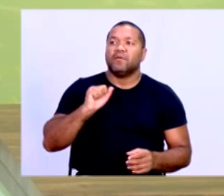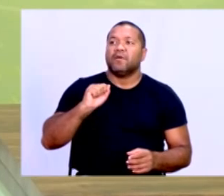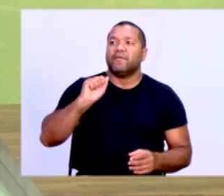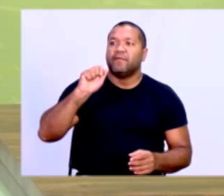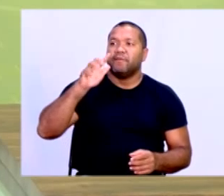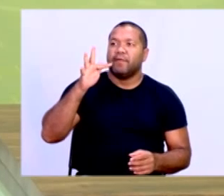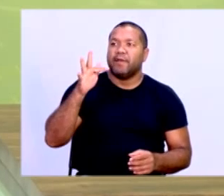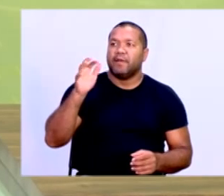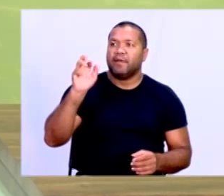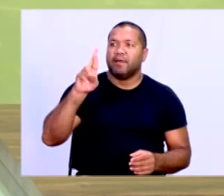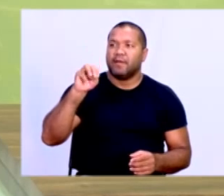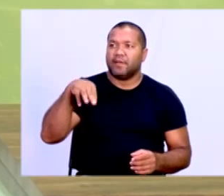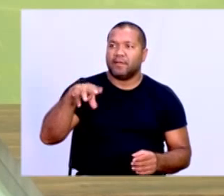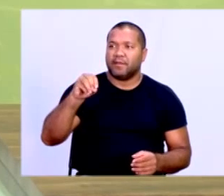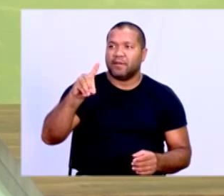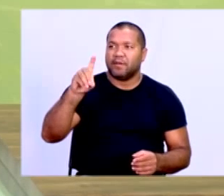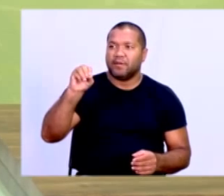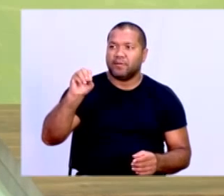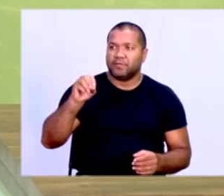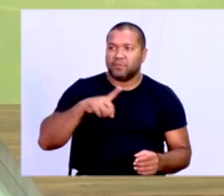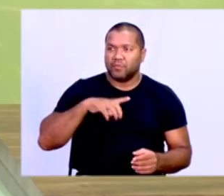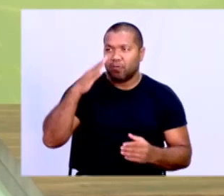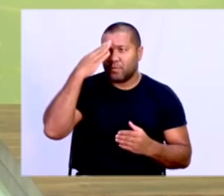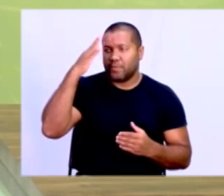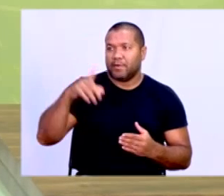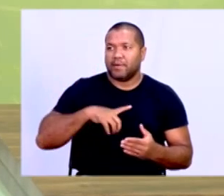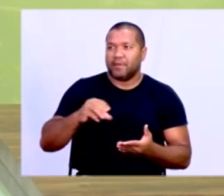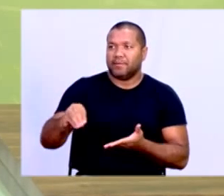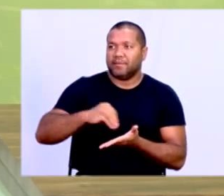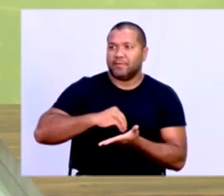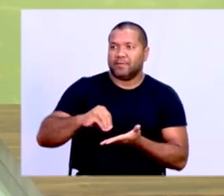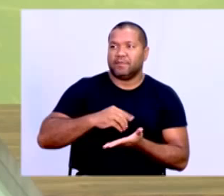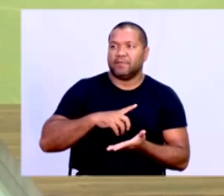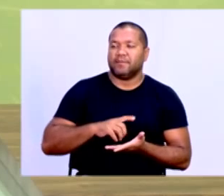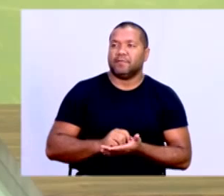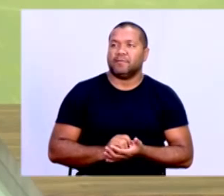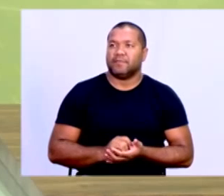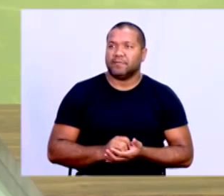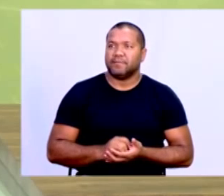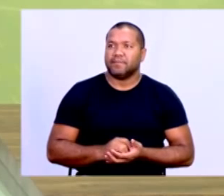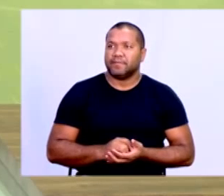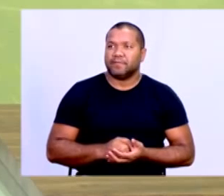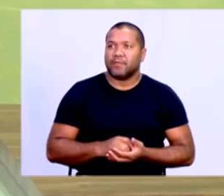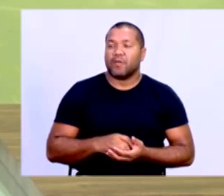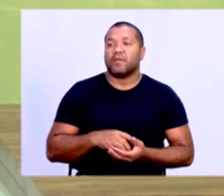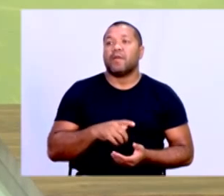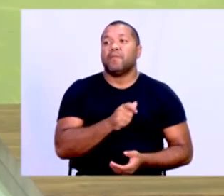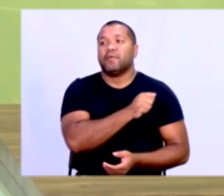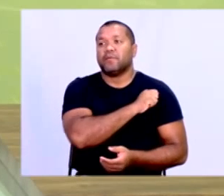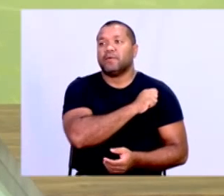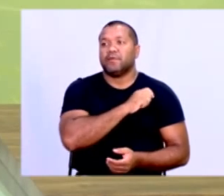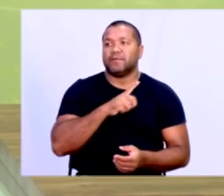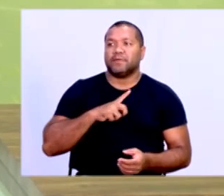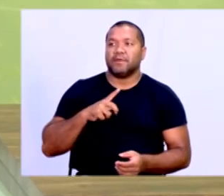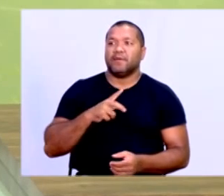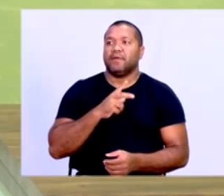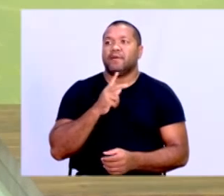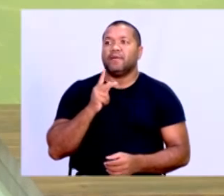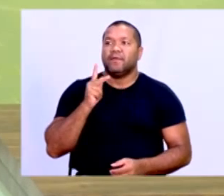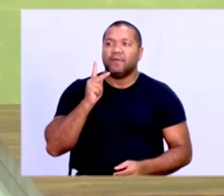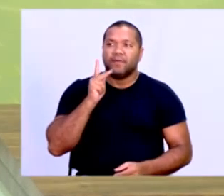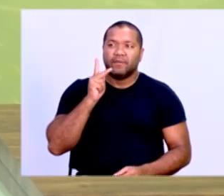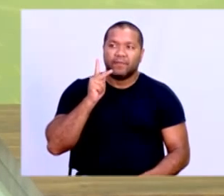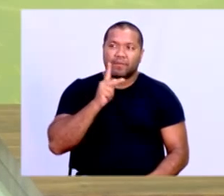Fernando. Obrigada pela sua participação, Fernando. Os alunos do Polo de Vilhena também,